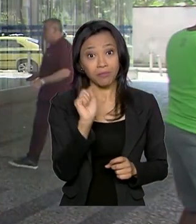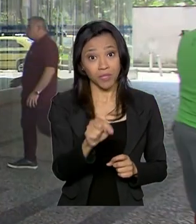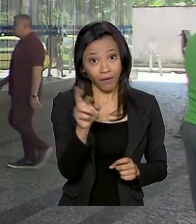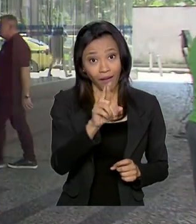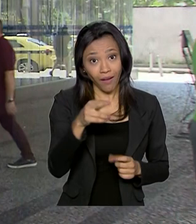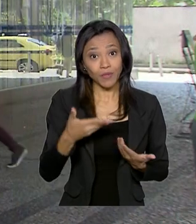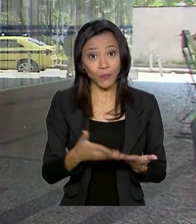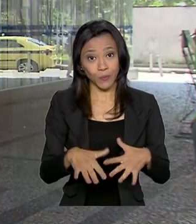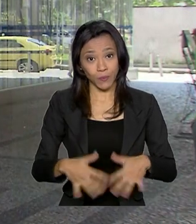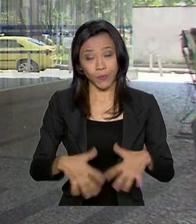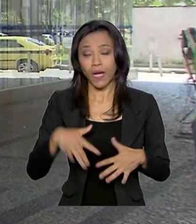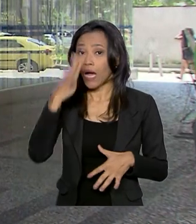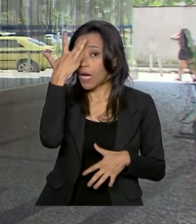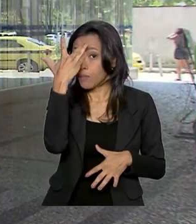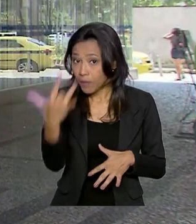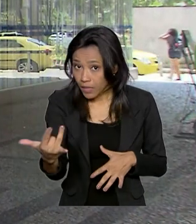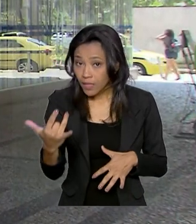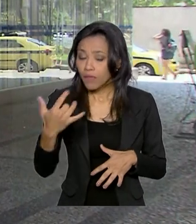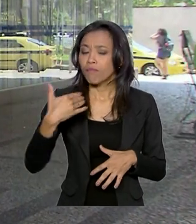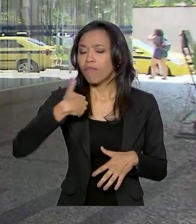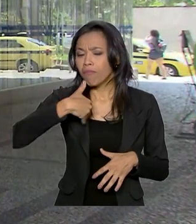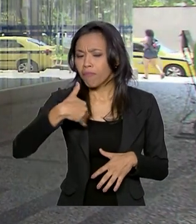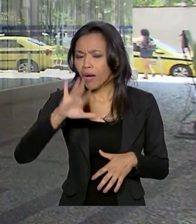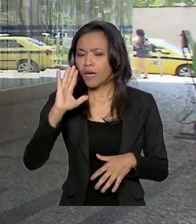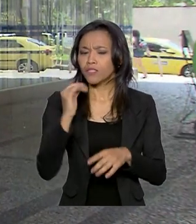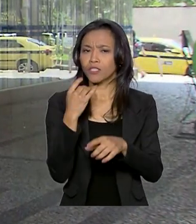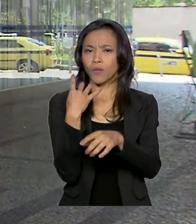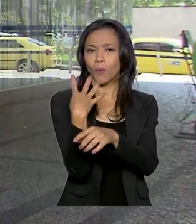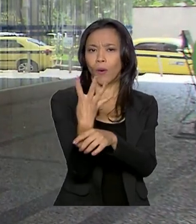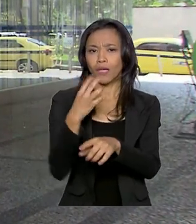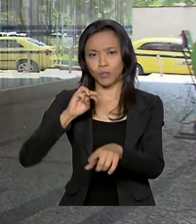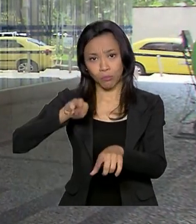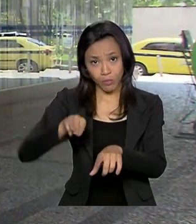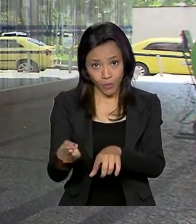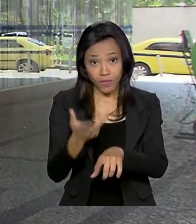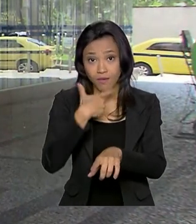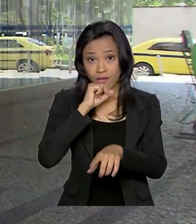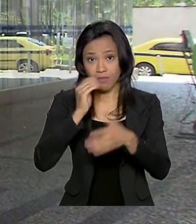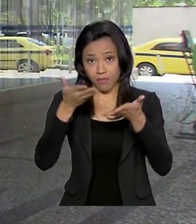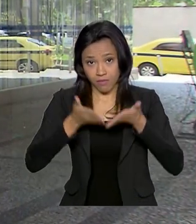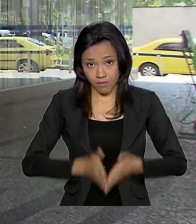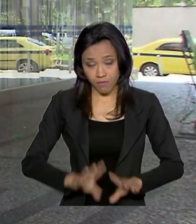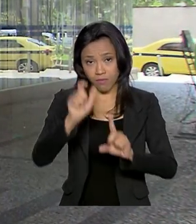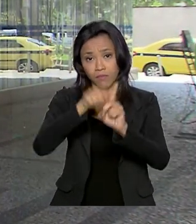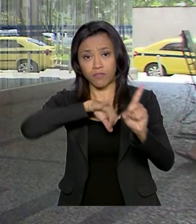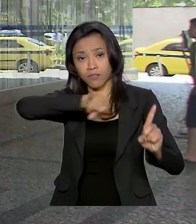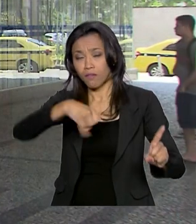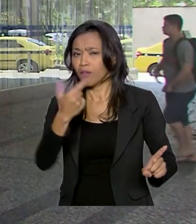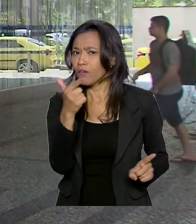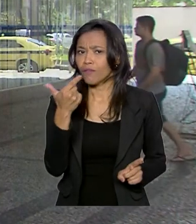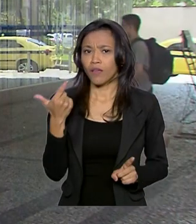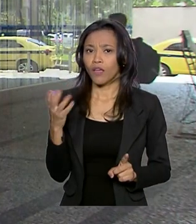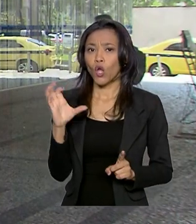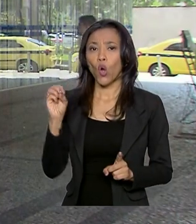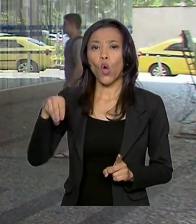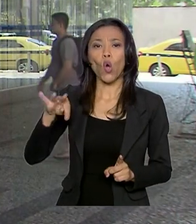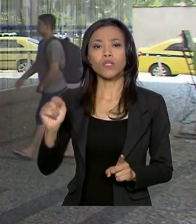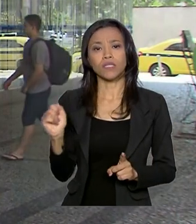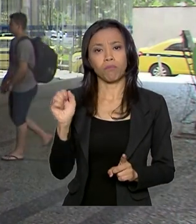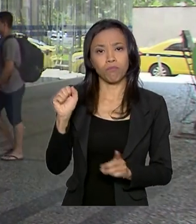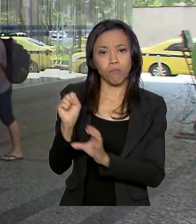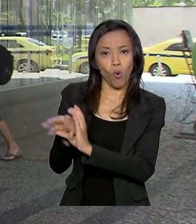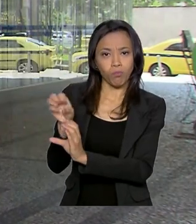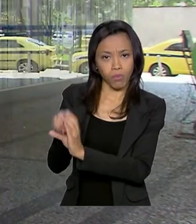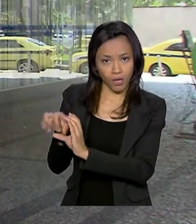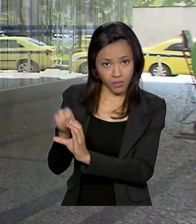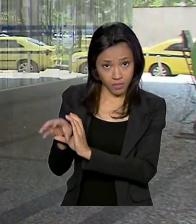extra renata a partir de amanhã mais de 4 milhões de trabalhadores nascidos em janeiro e que não possuem conta poupança na caixa vão poder sacar os